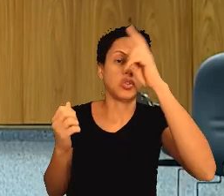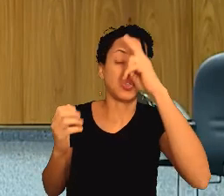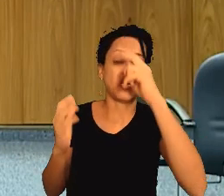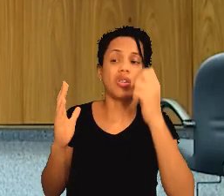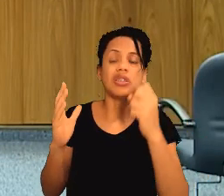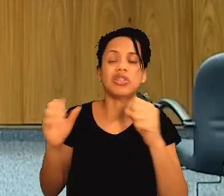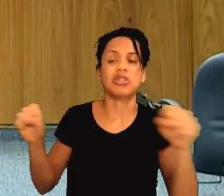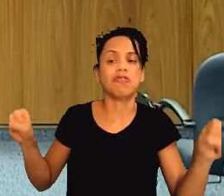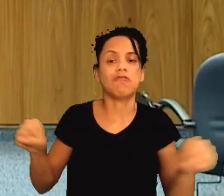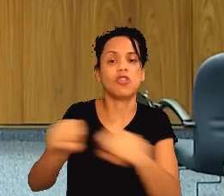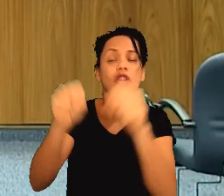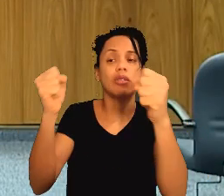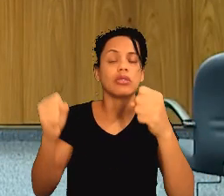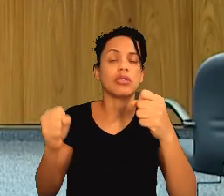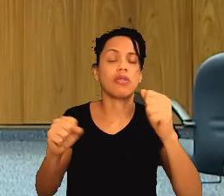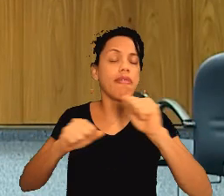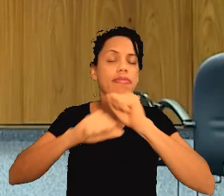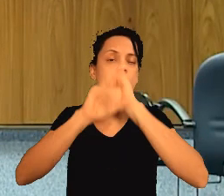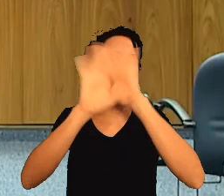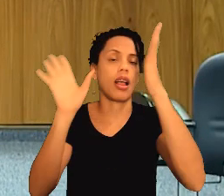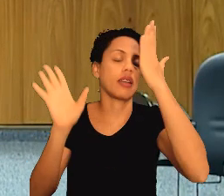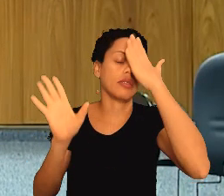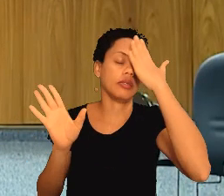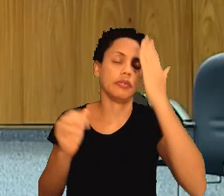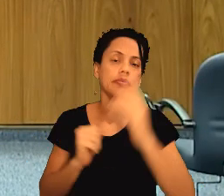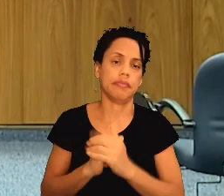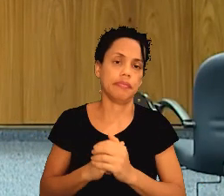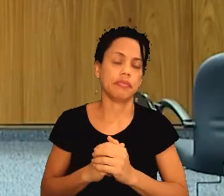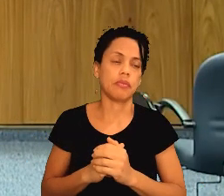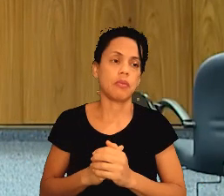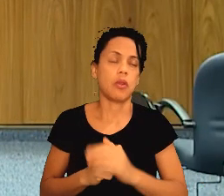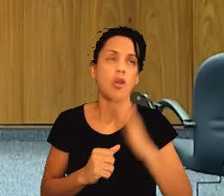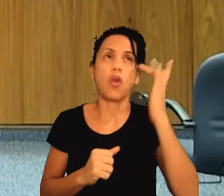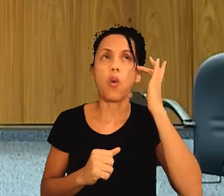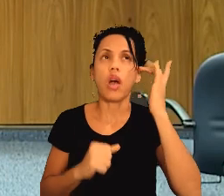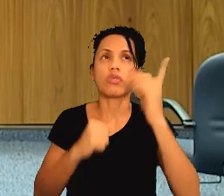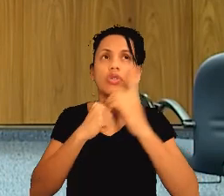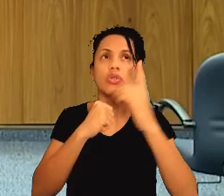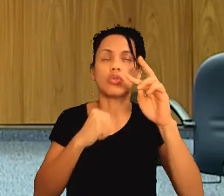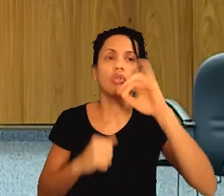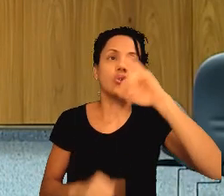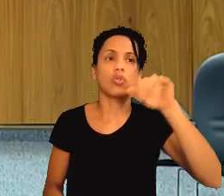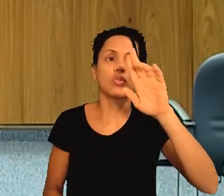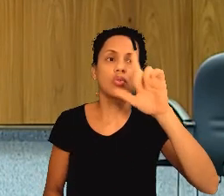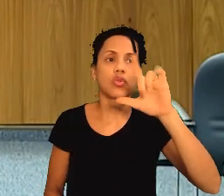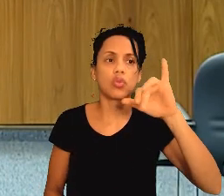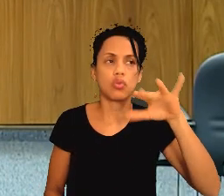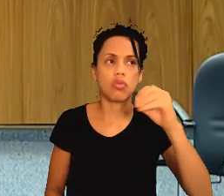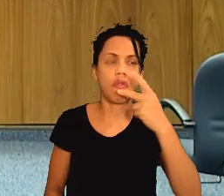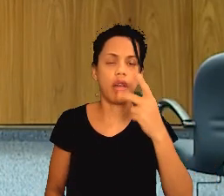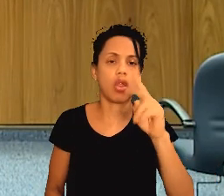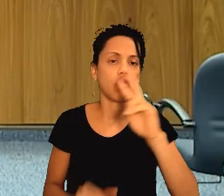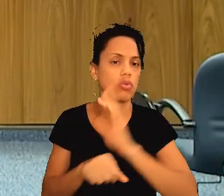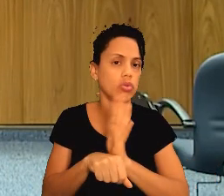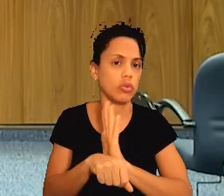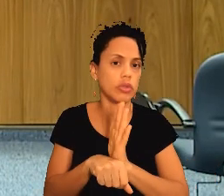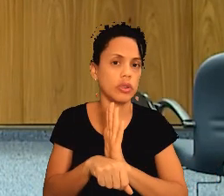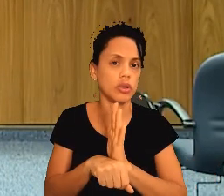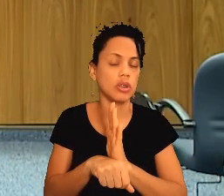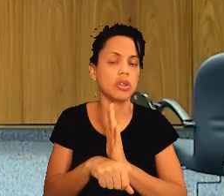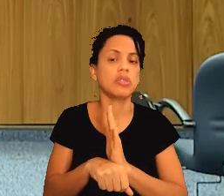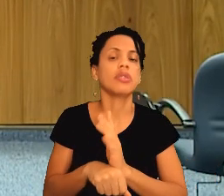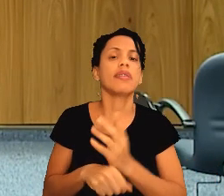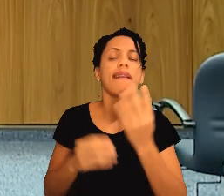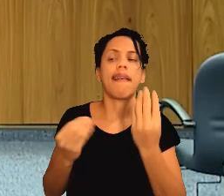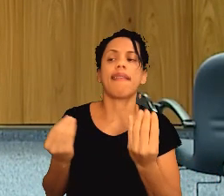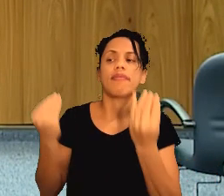bastante claro. Mas ela, como disse, acho que foi o Dr. Júlio que falou no vídeo, né, ela repõe, né, à